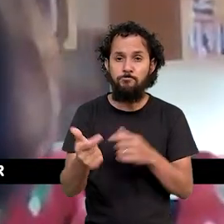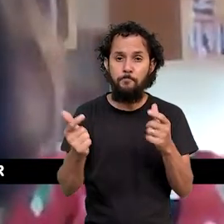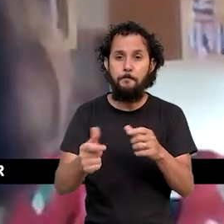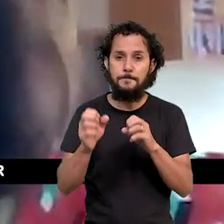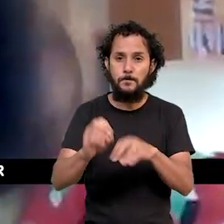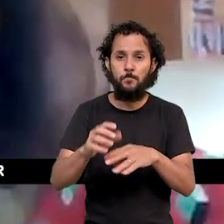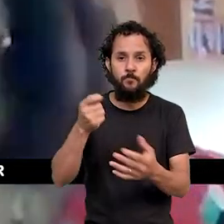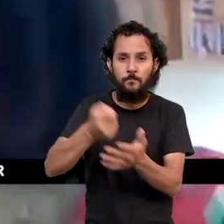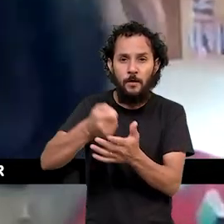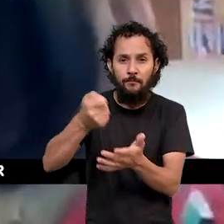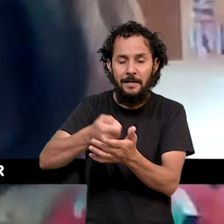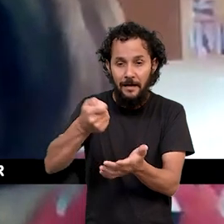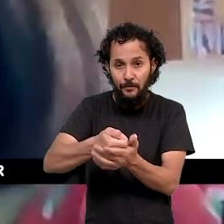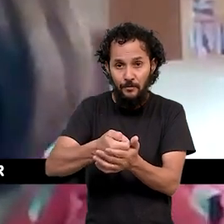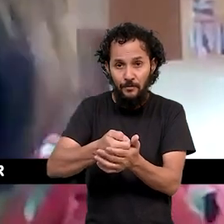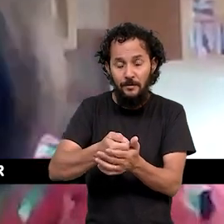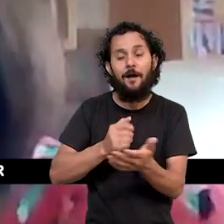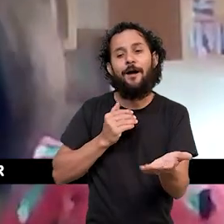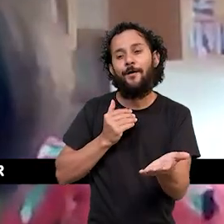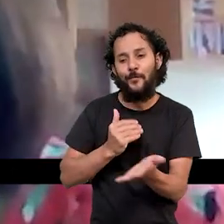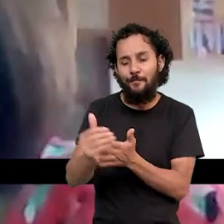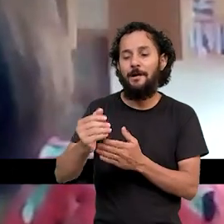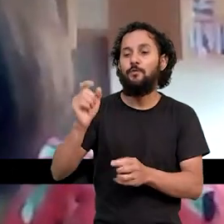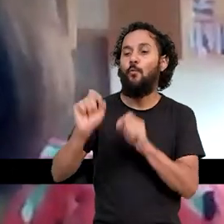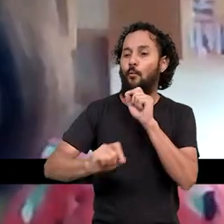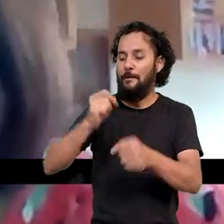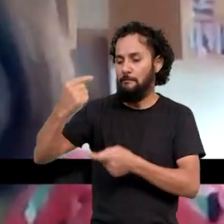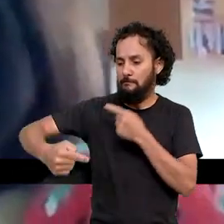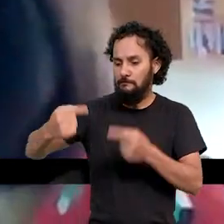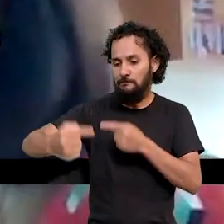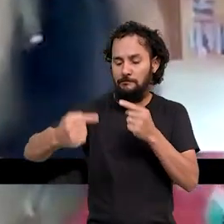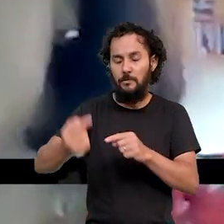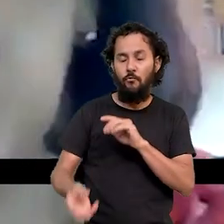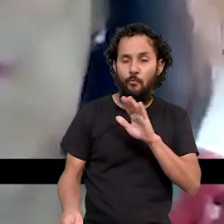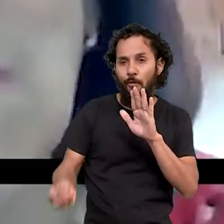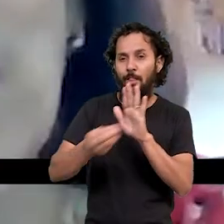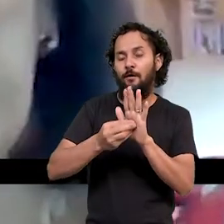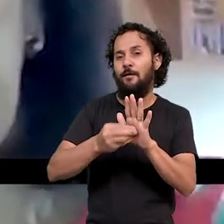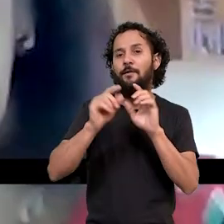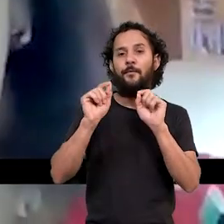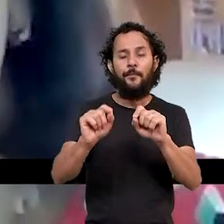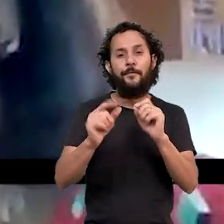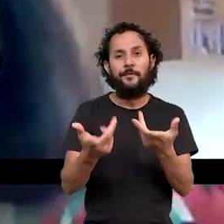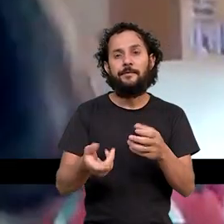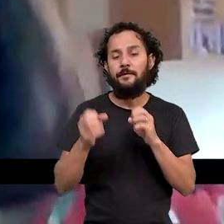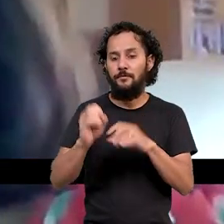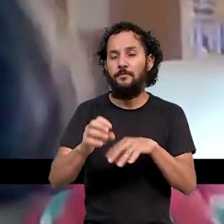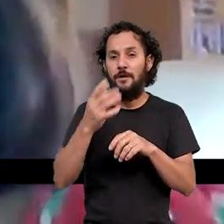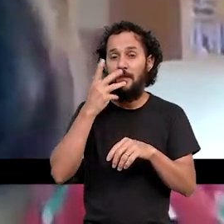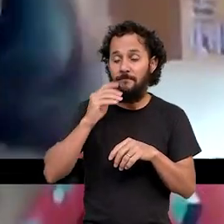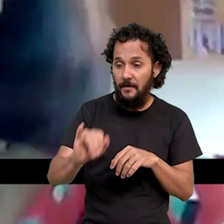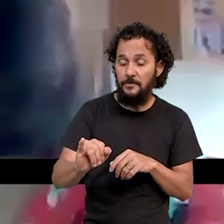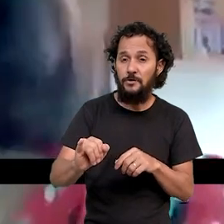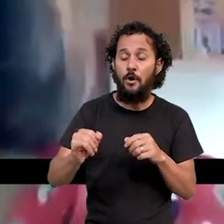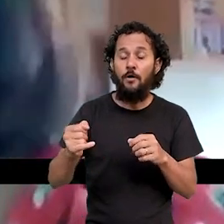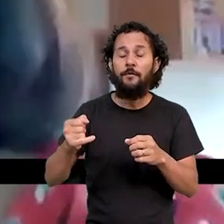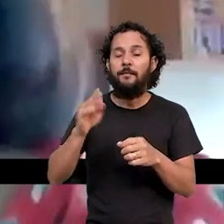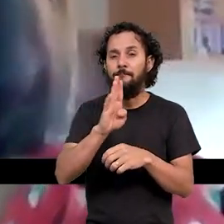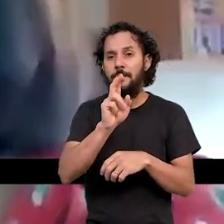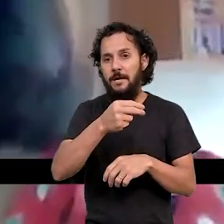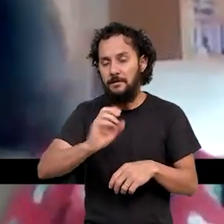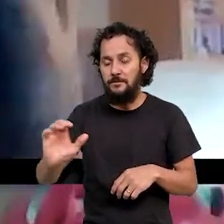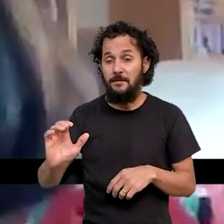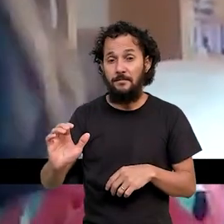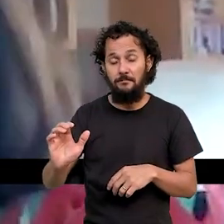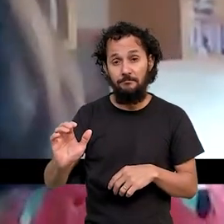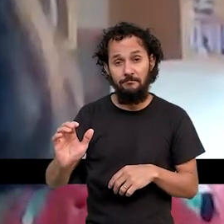12.752, no ensino obrigatório, começa-se a discutir, então, a inclusão da educação infantil na base